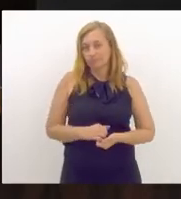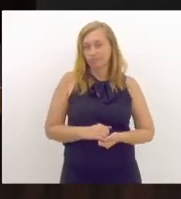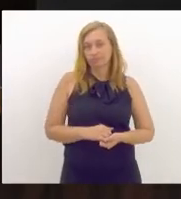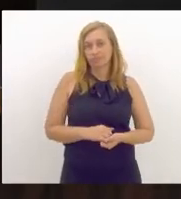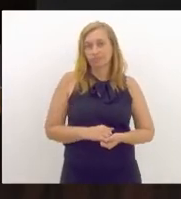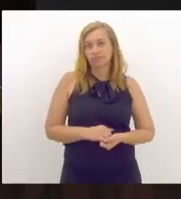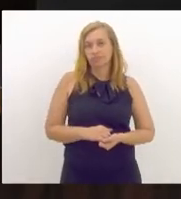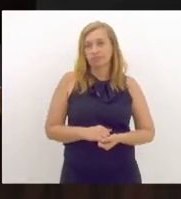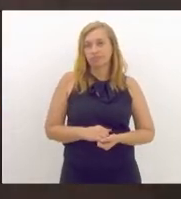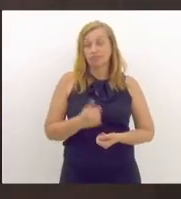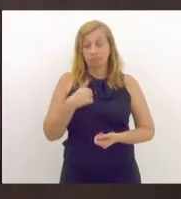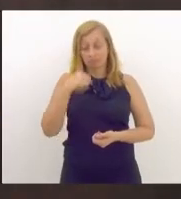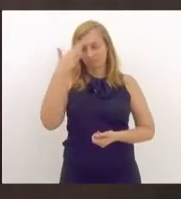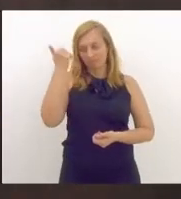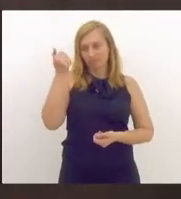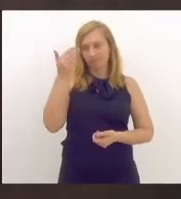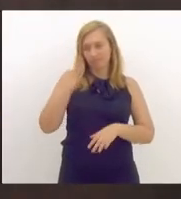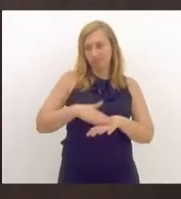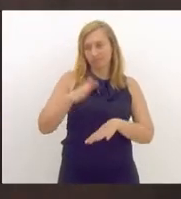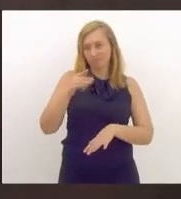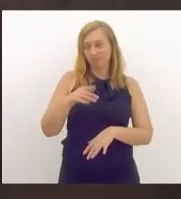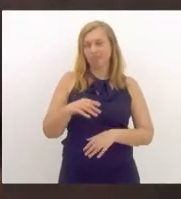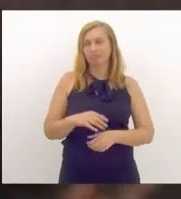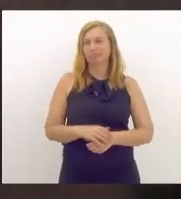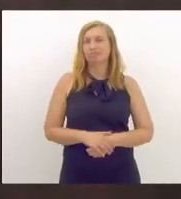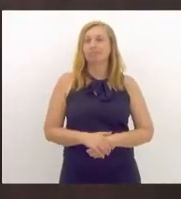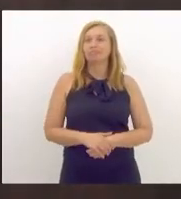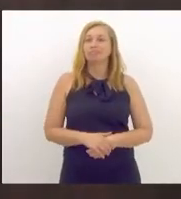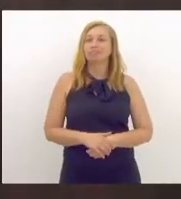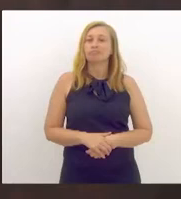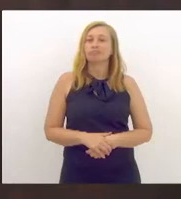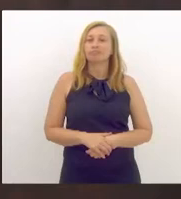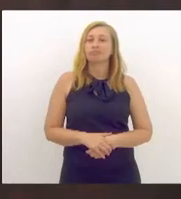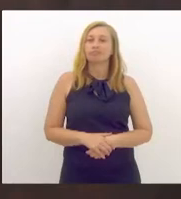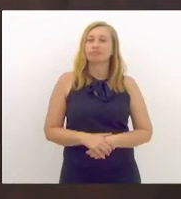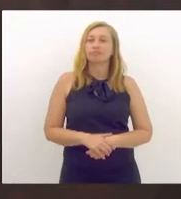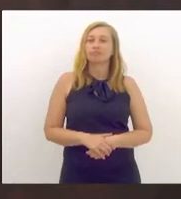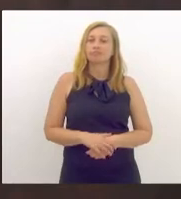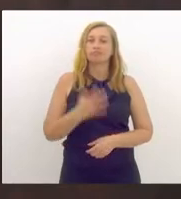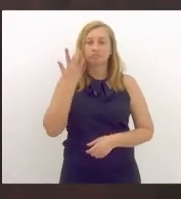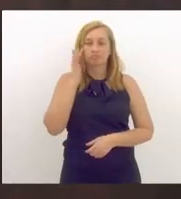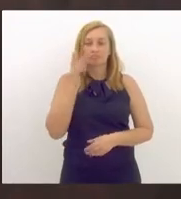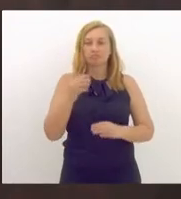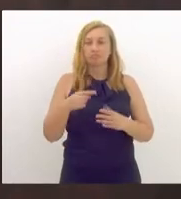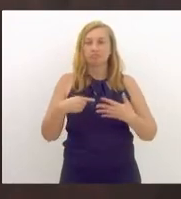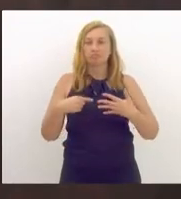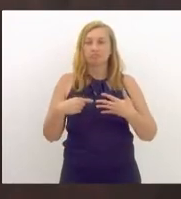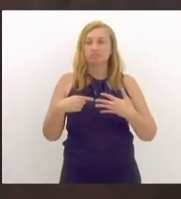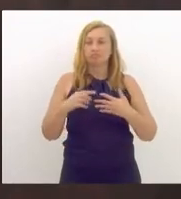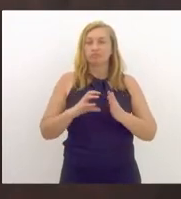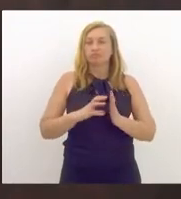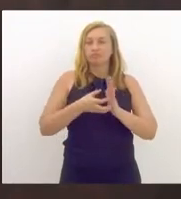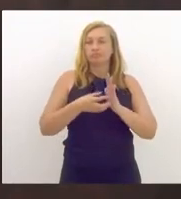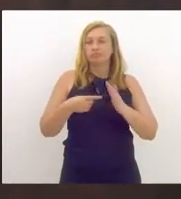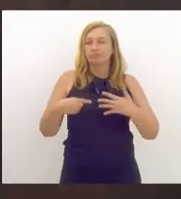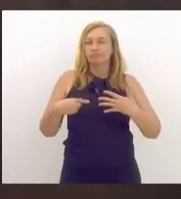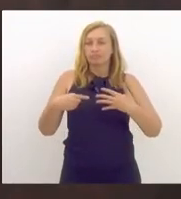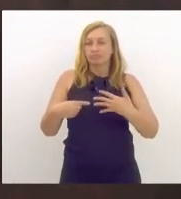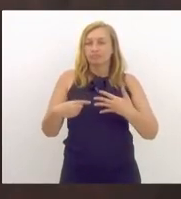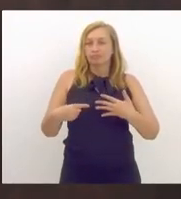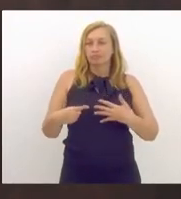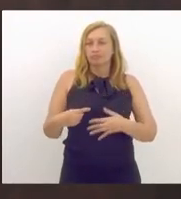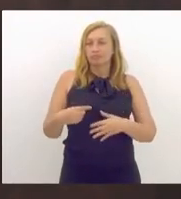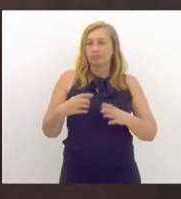Professor tá ficando mais sabida contigo né ele falou Olha eu acho que o pessoal agora tá ficando parte tá virando o partido